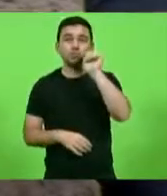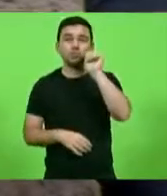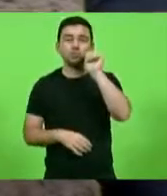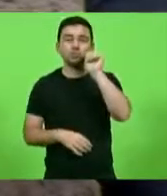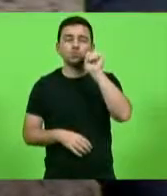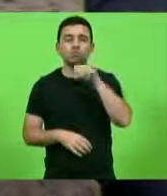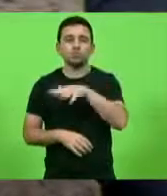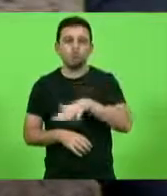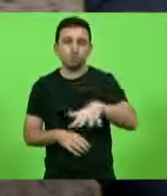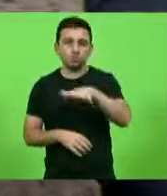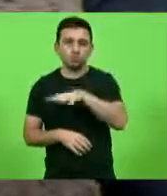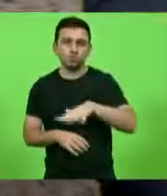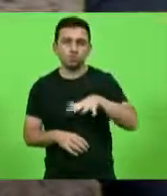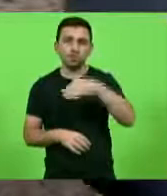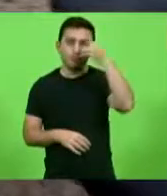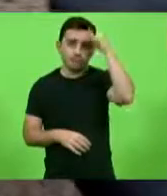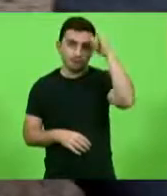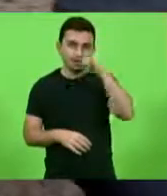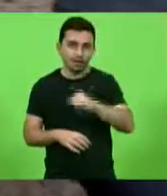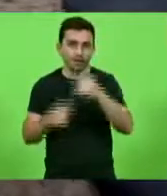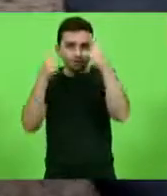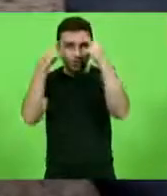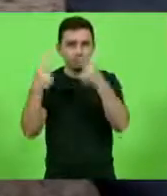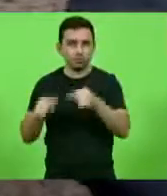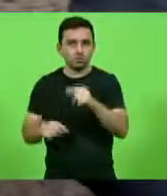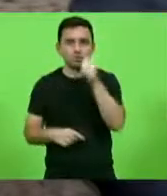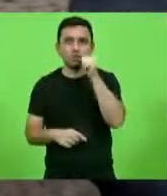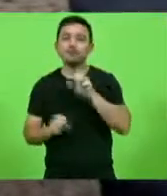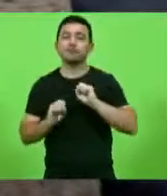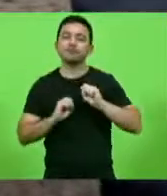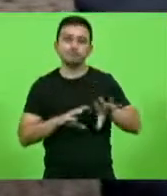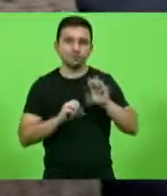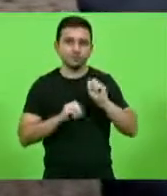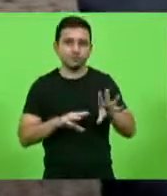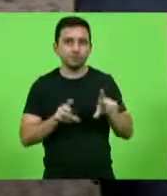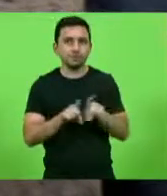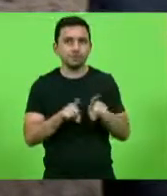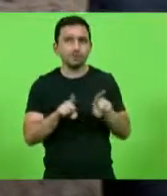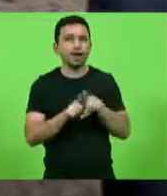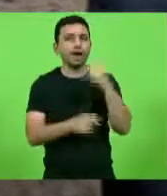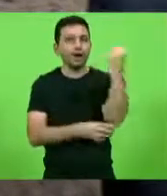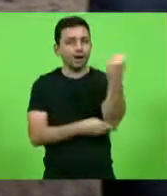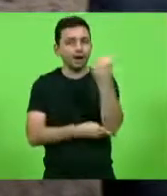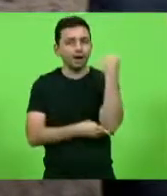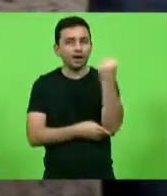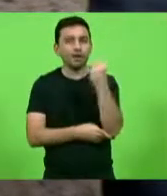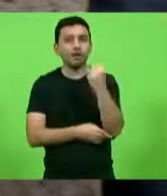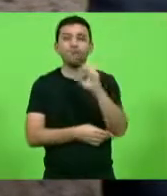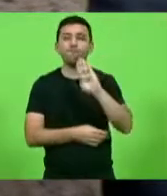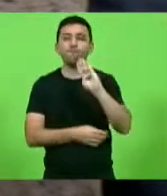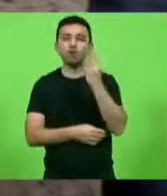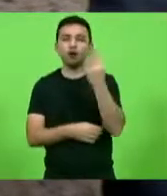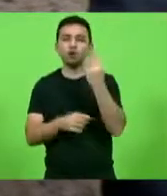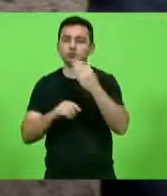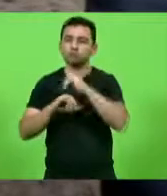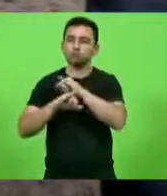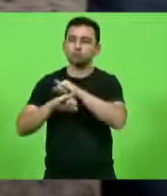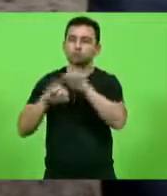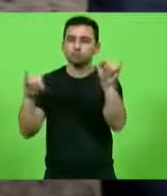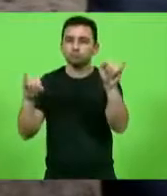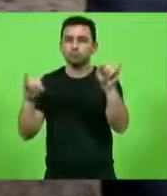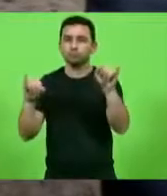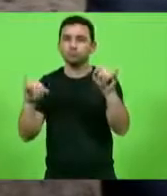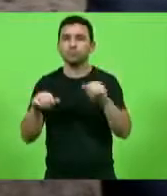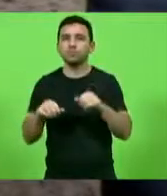sobre combate à violência contra a mulher, também se ensine sobre a gravidade das falsas denúncias ou das